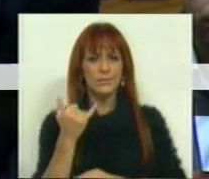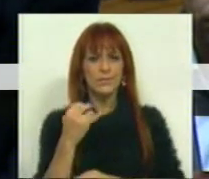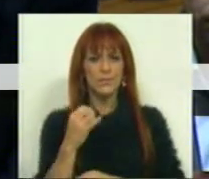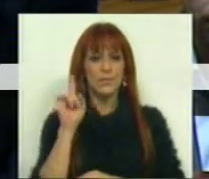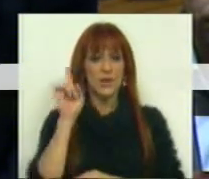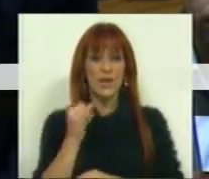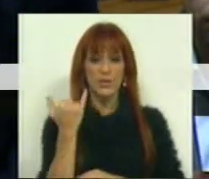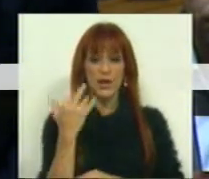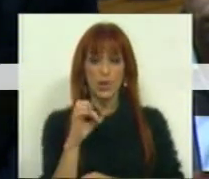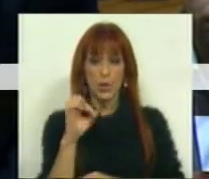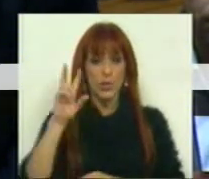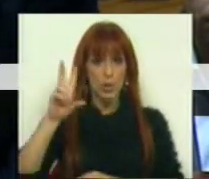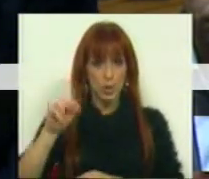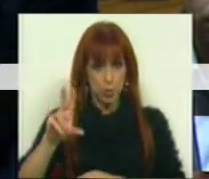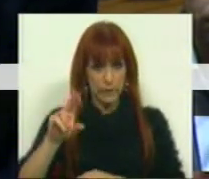de novembro,